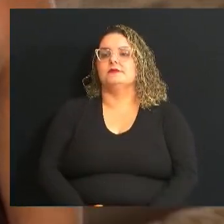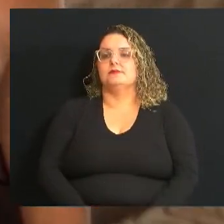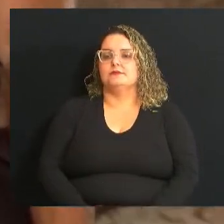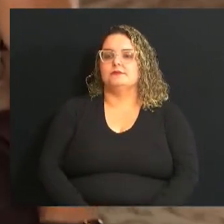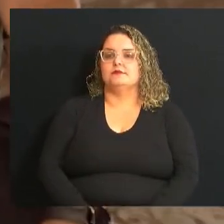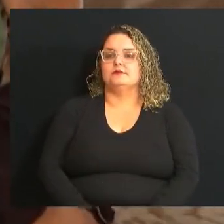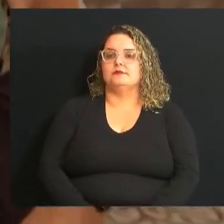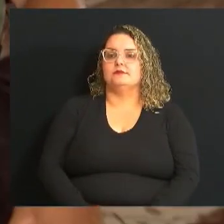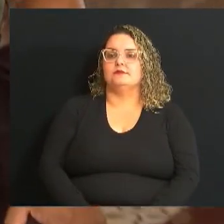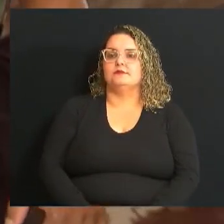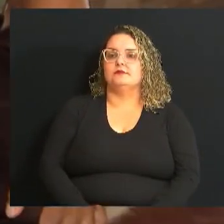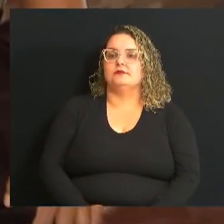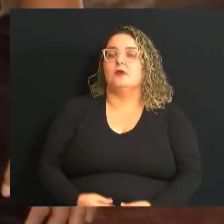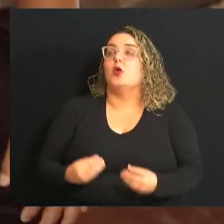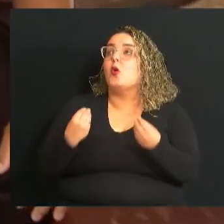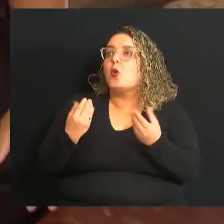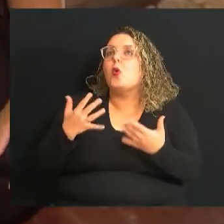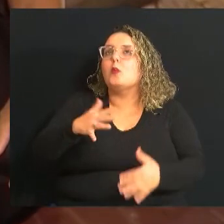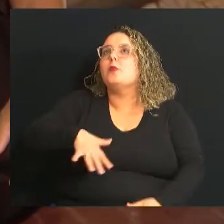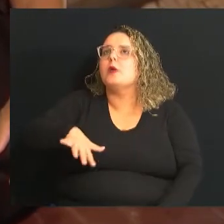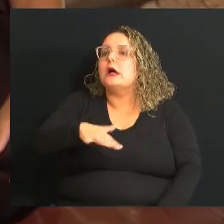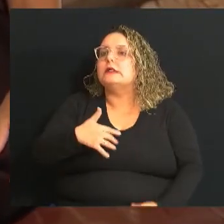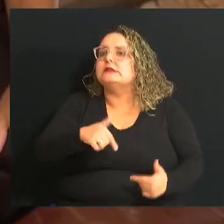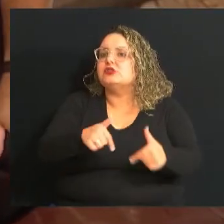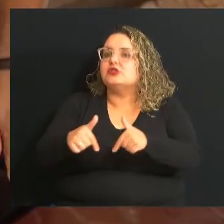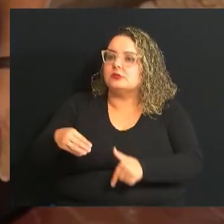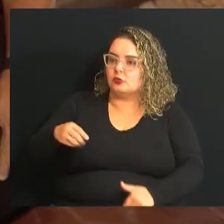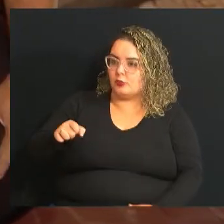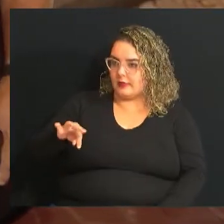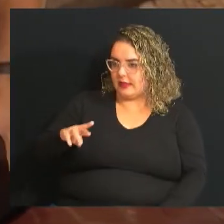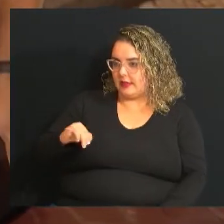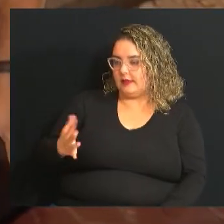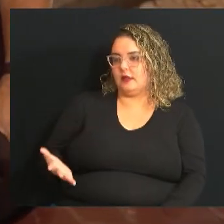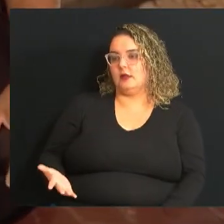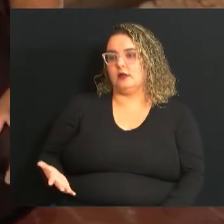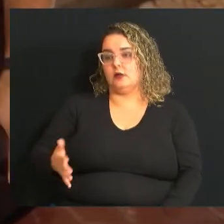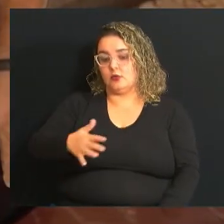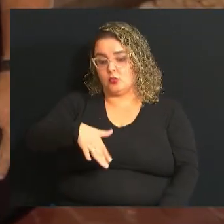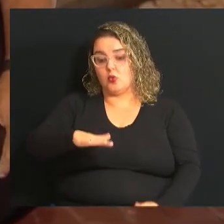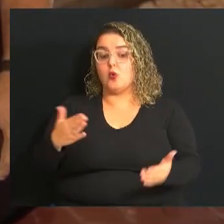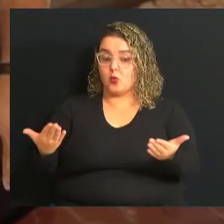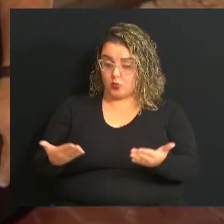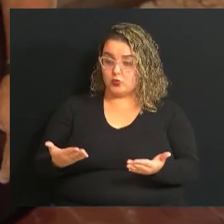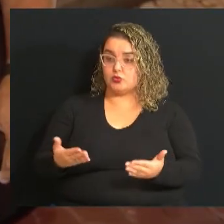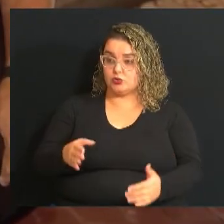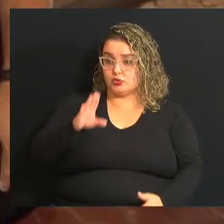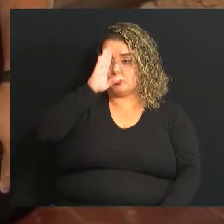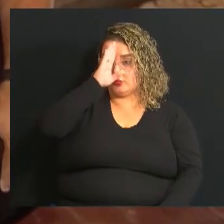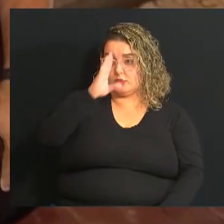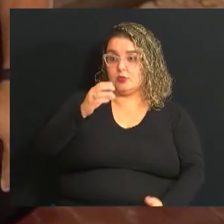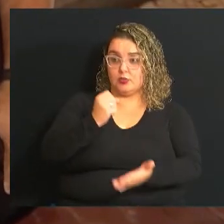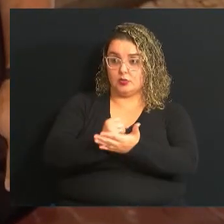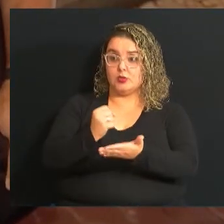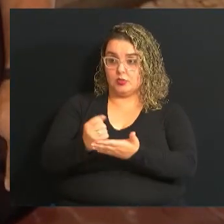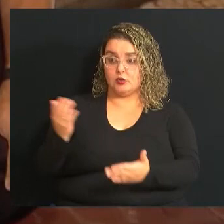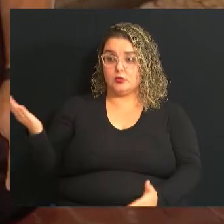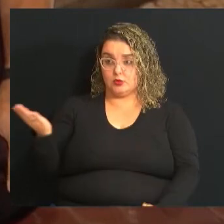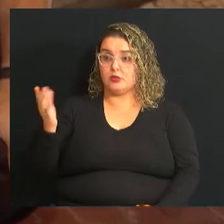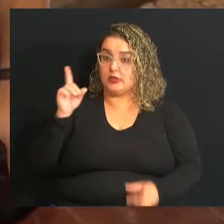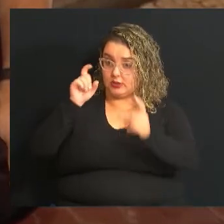fornecedor pratica. Ele é obrigado a devolver o valor, seja mediante Pix, seja mediante